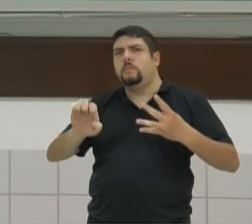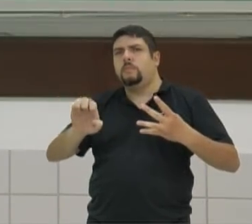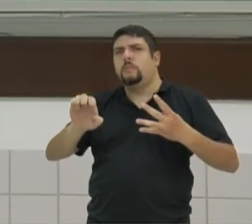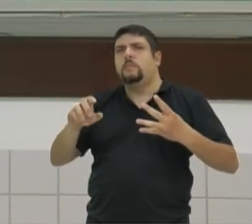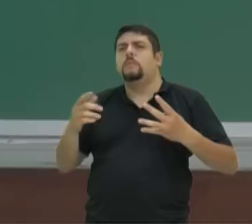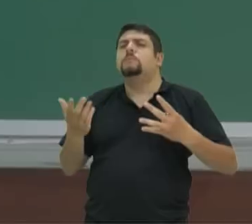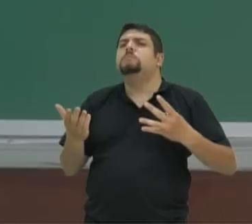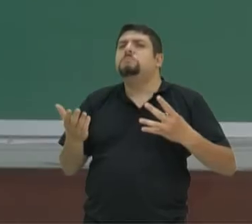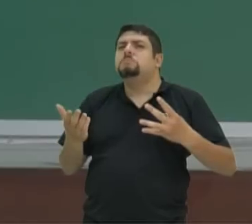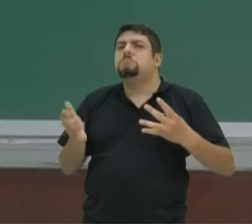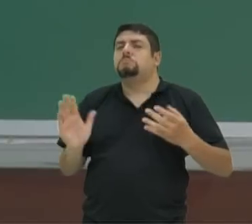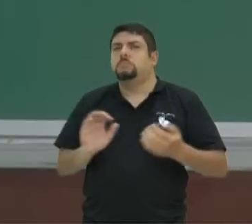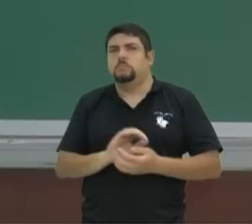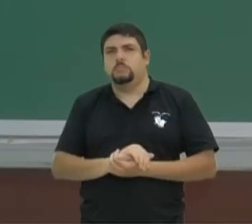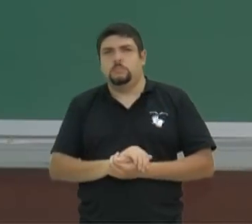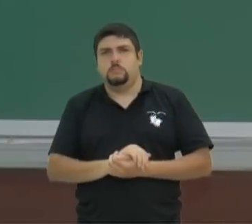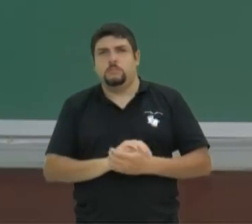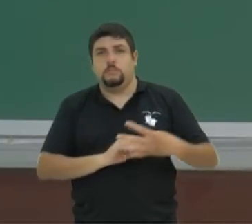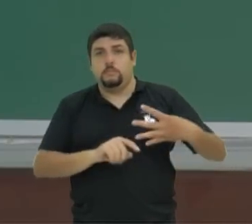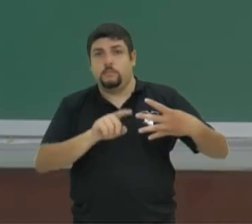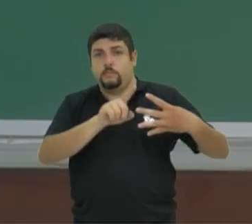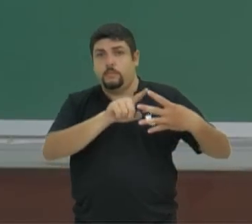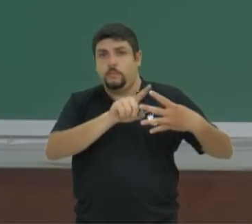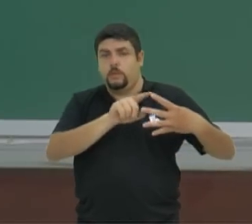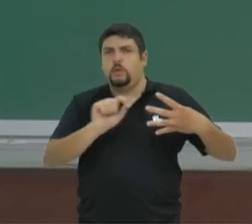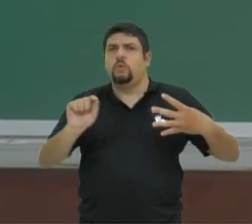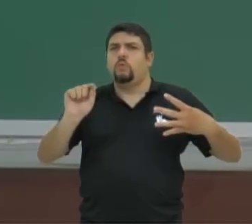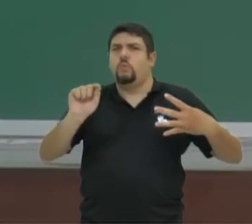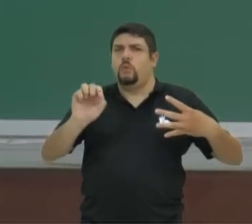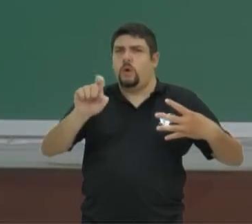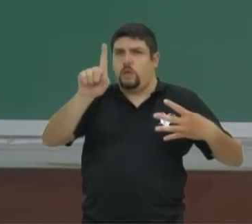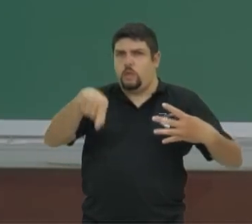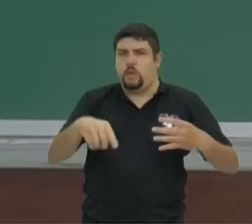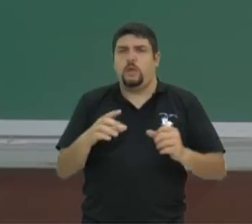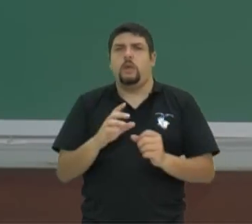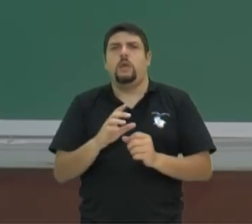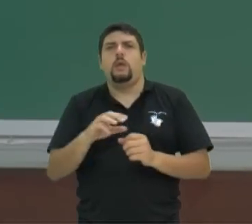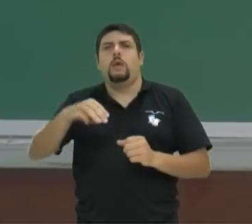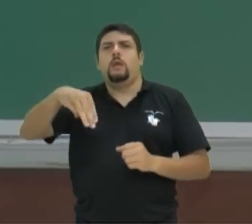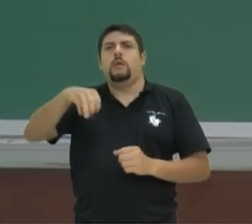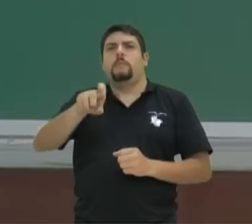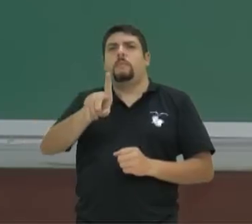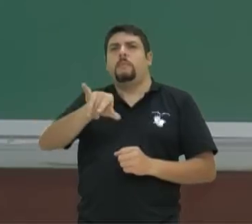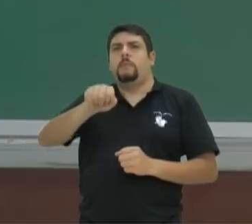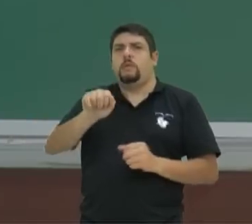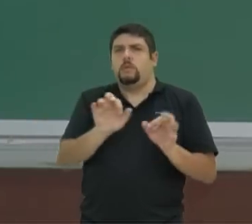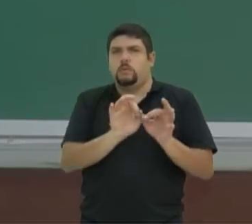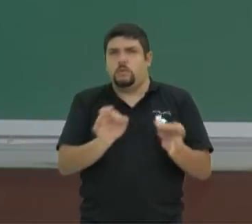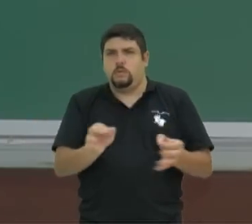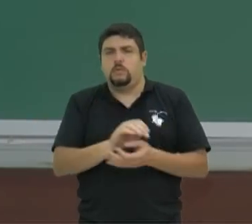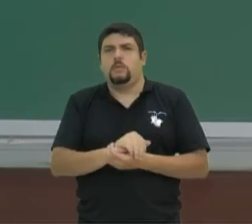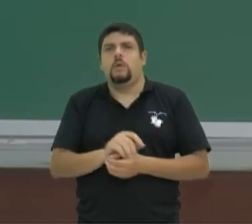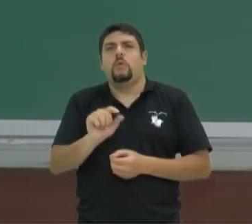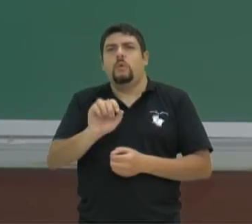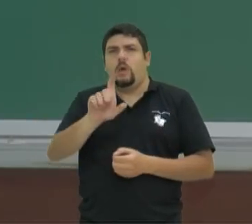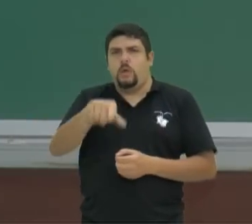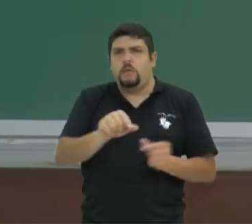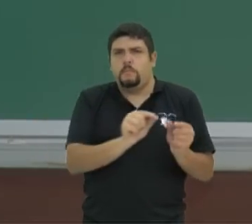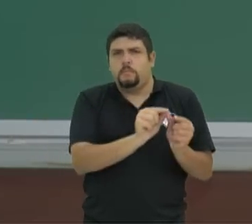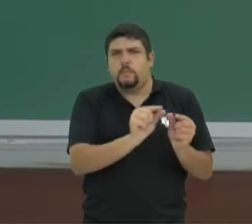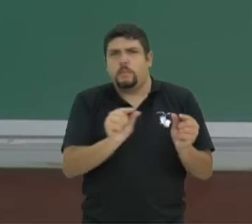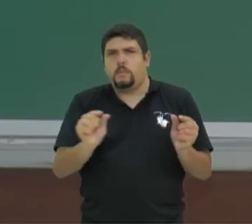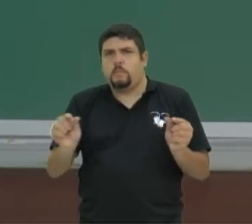lembrar cada conceito? A média é a soma de no caso, média aritmética simples, estamos pensando assim, é a soma de todos os